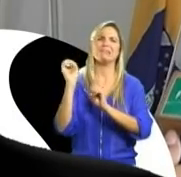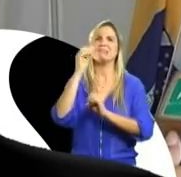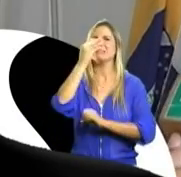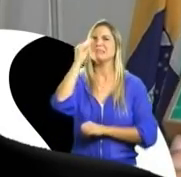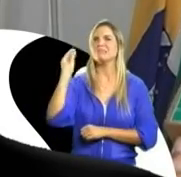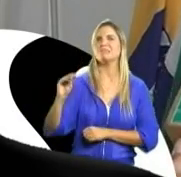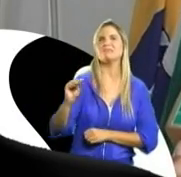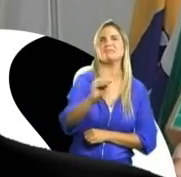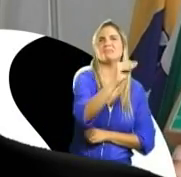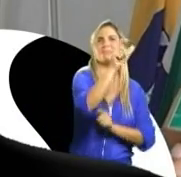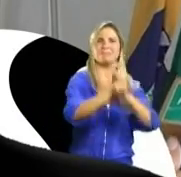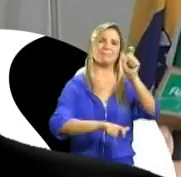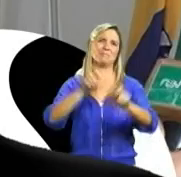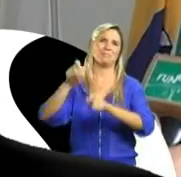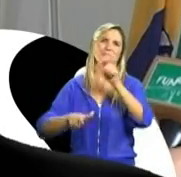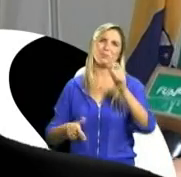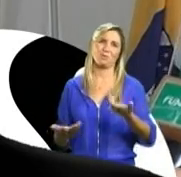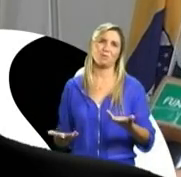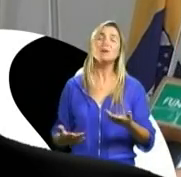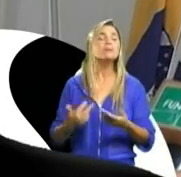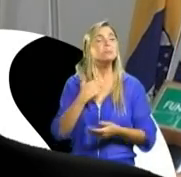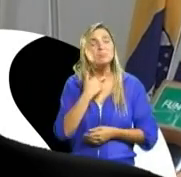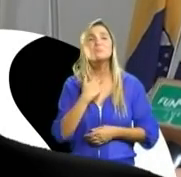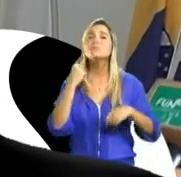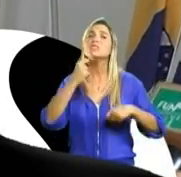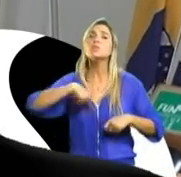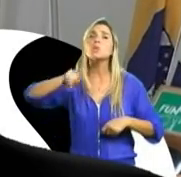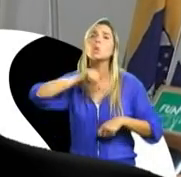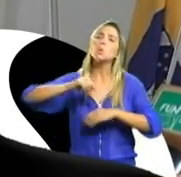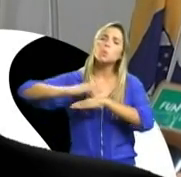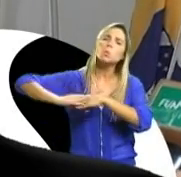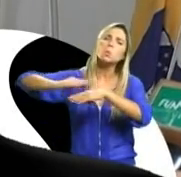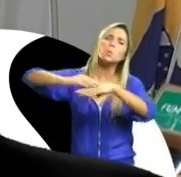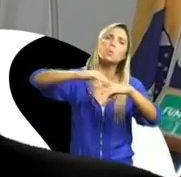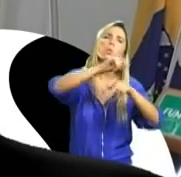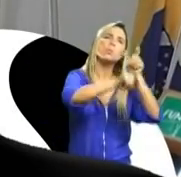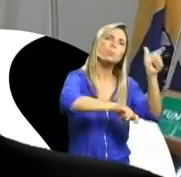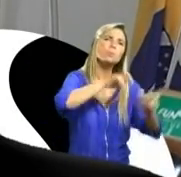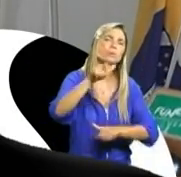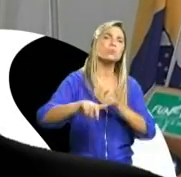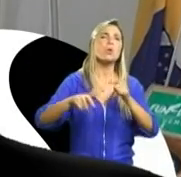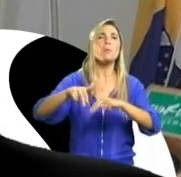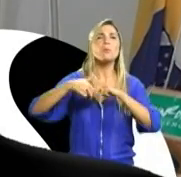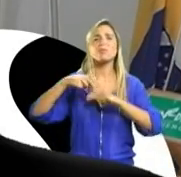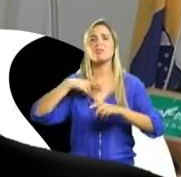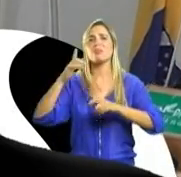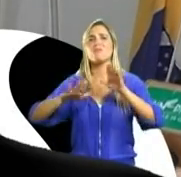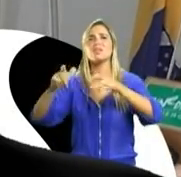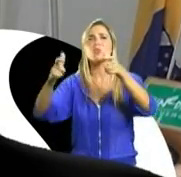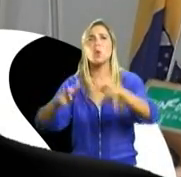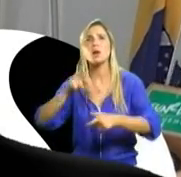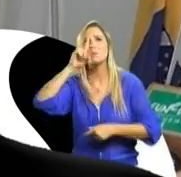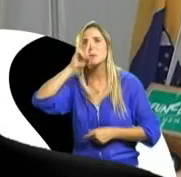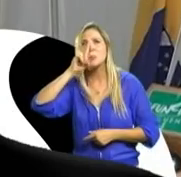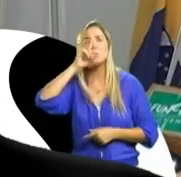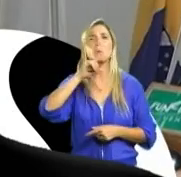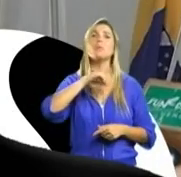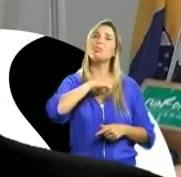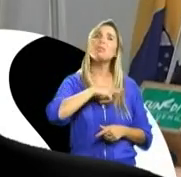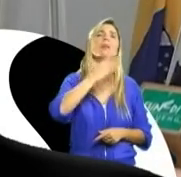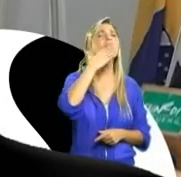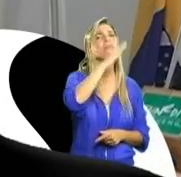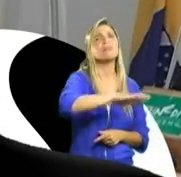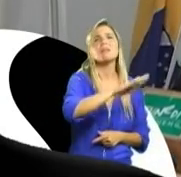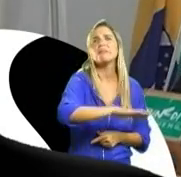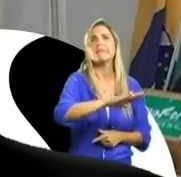pessoas que situam, né, em situações de risco, vulnerabilidade, crianças envolvidas em pequenos delitos,